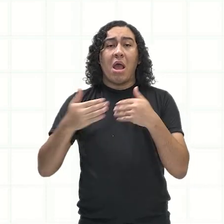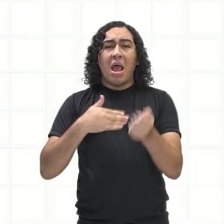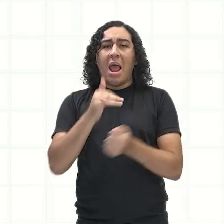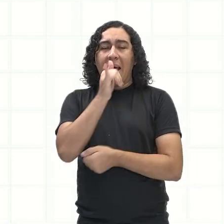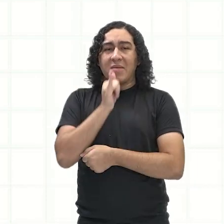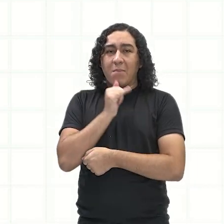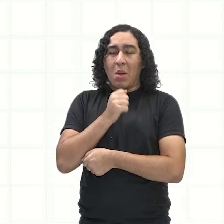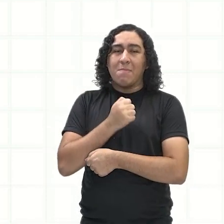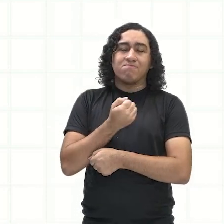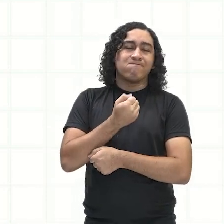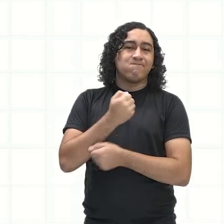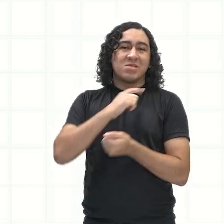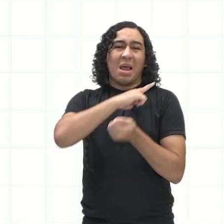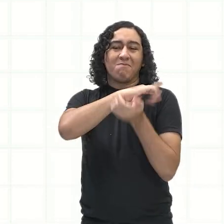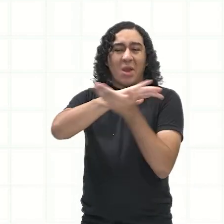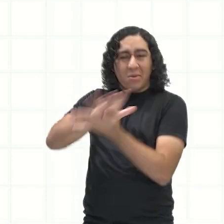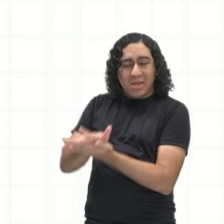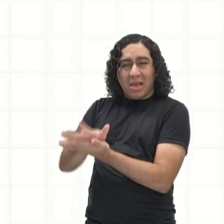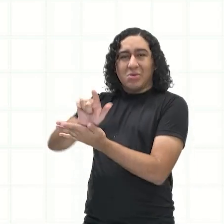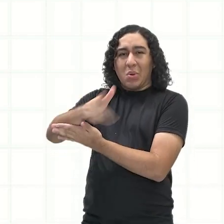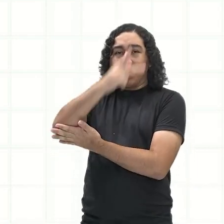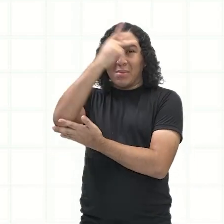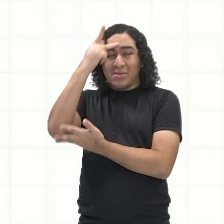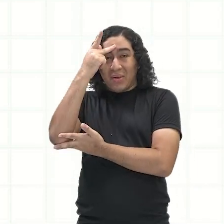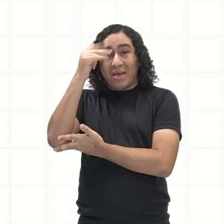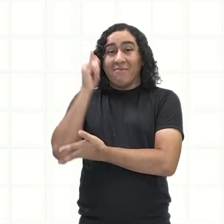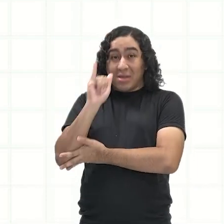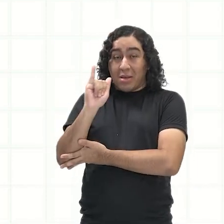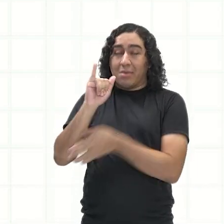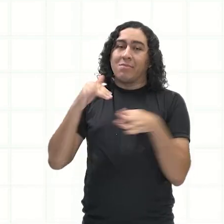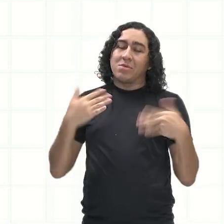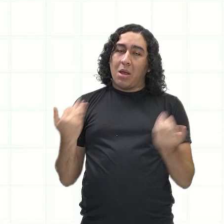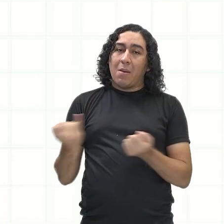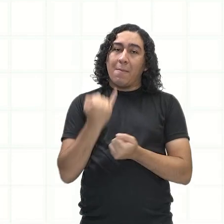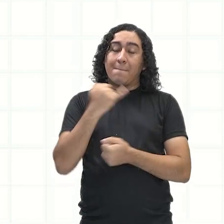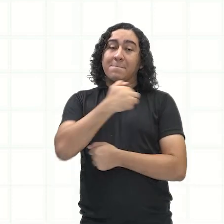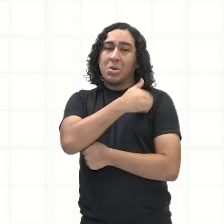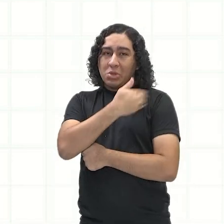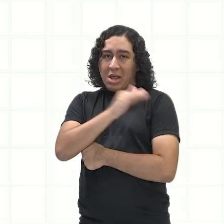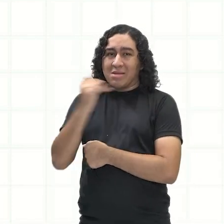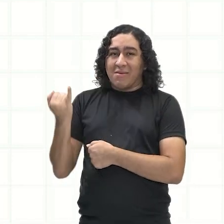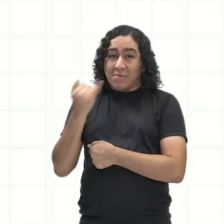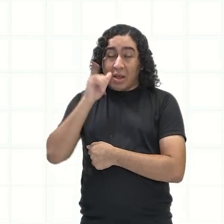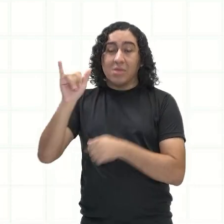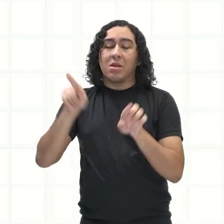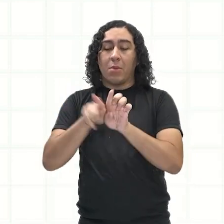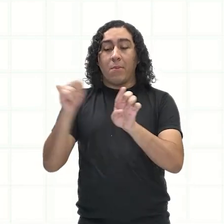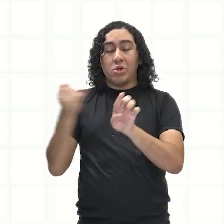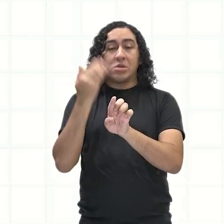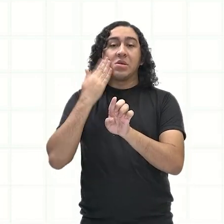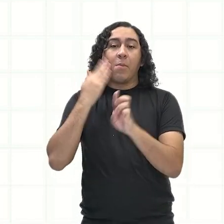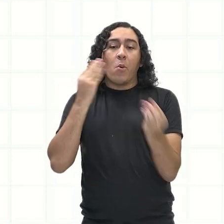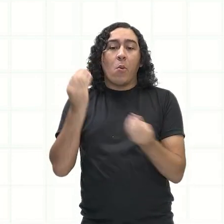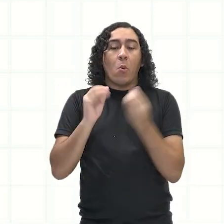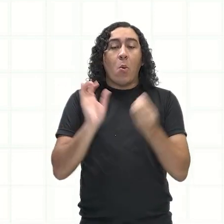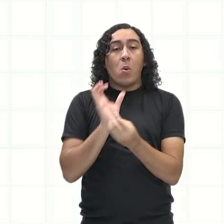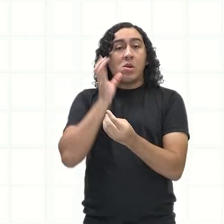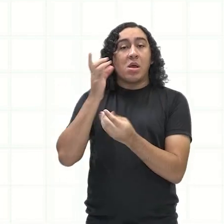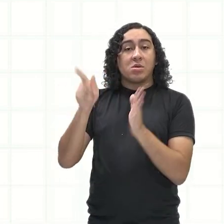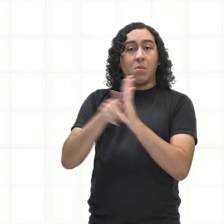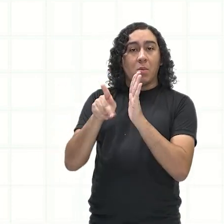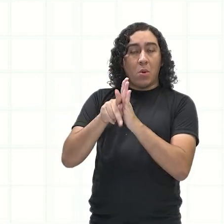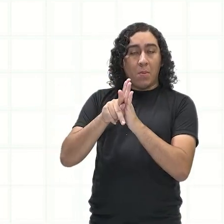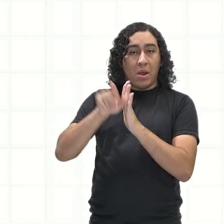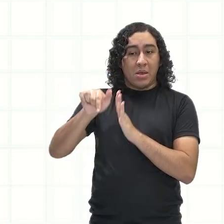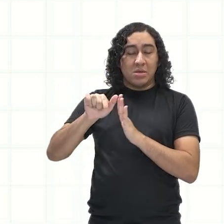né, formas ali de preconceito, é importante a gente saber, ter acesso ali à informação das formas de transmissão do HIV.